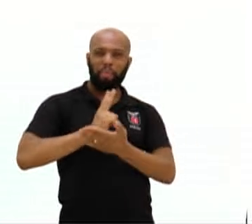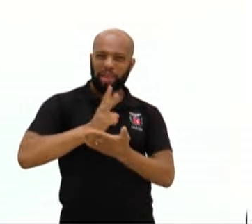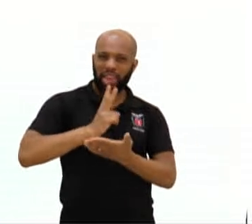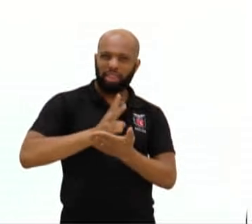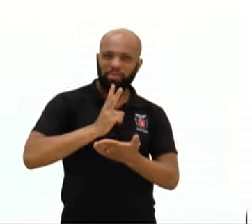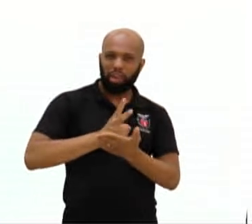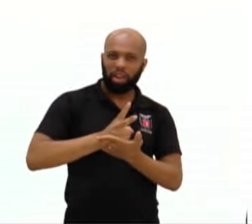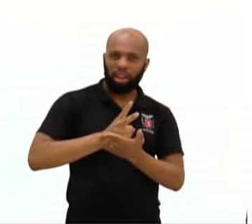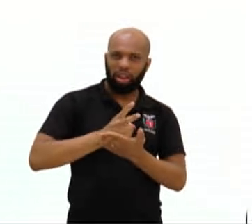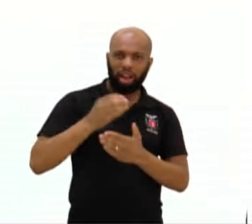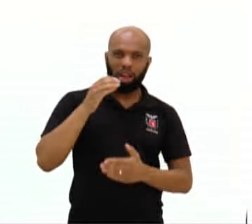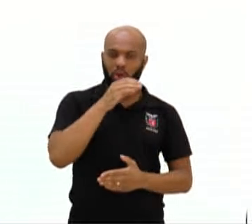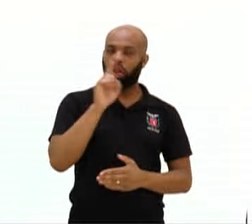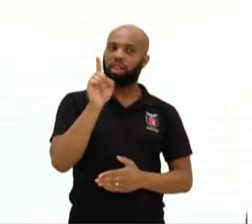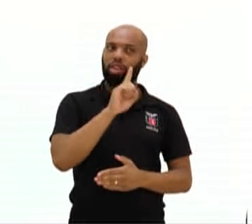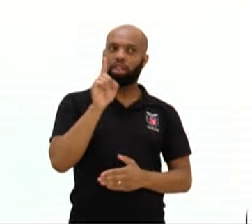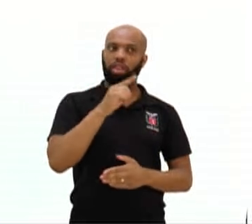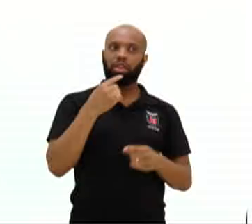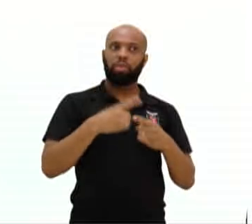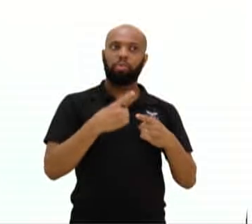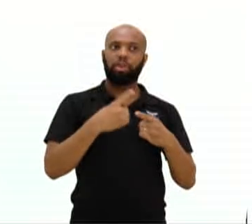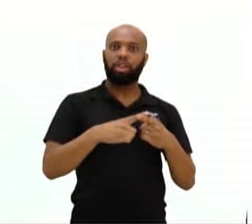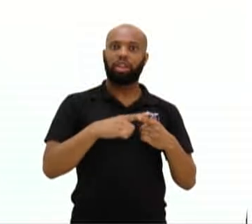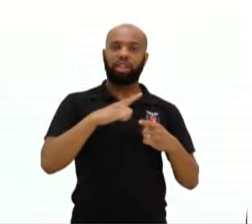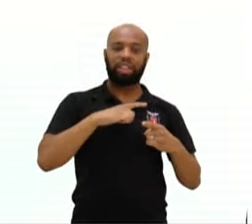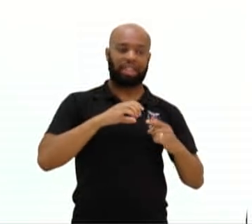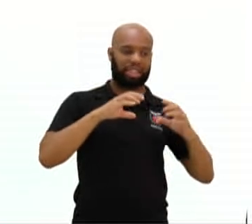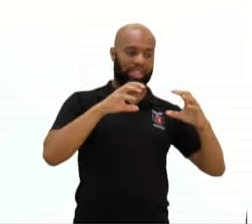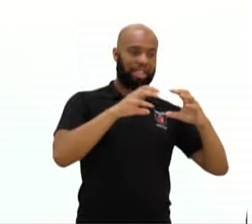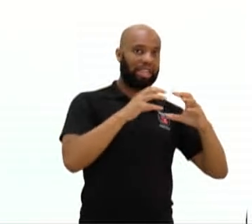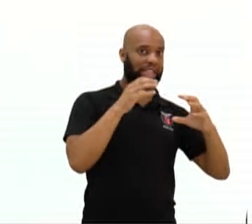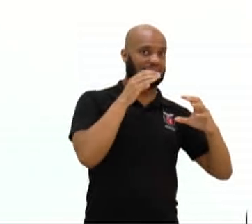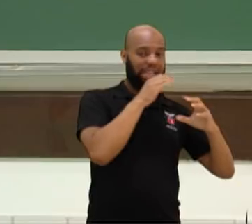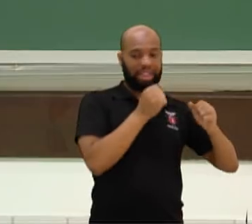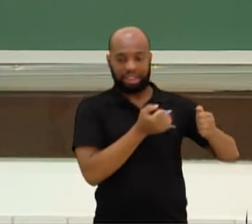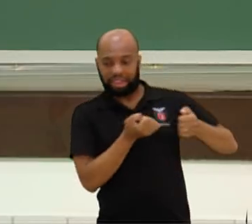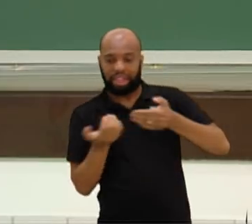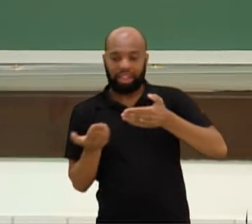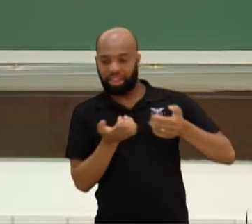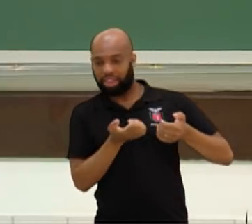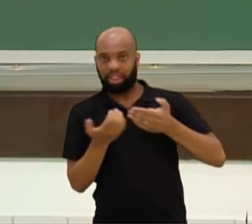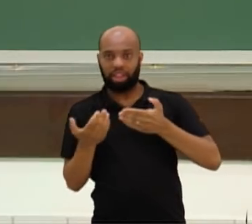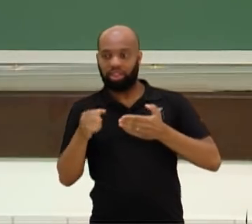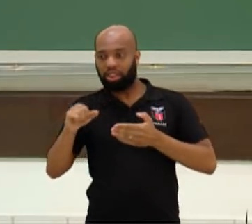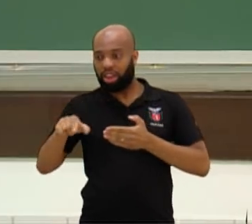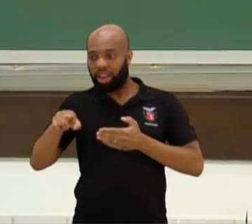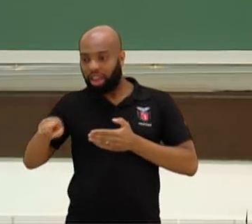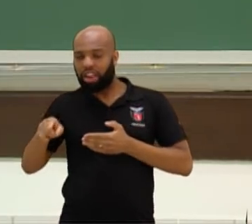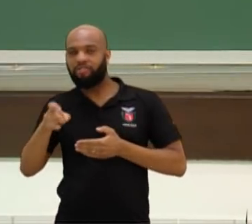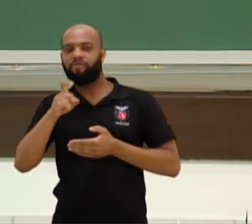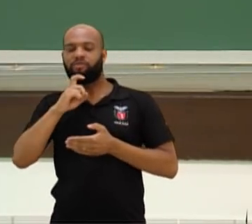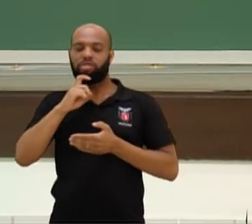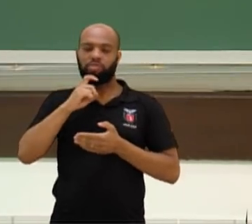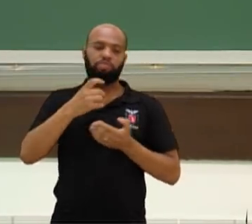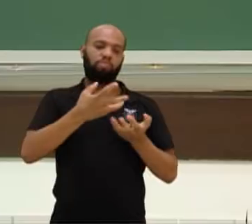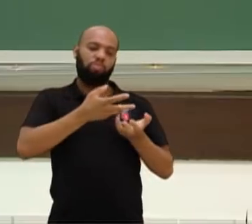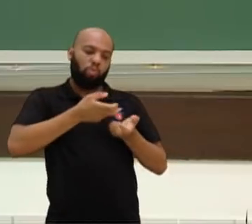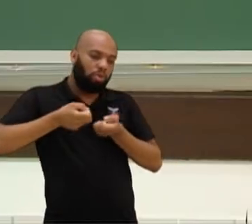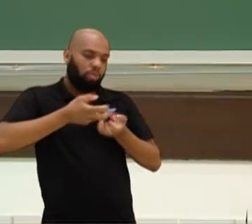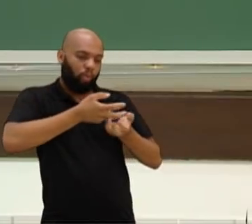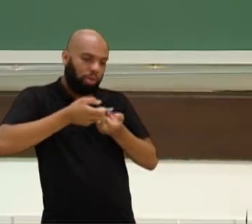Não, ninguém está recebendo calor. O corpo de maior temperatura está cedendo calor para o corpo de menor